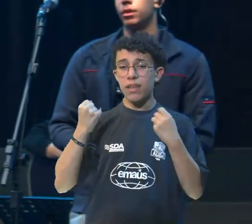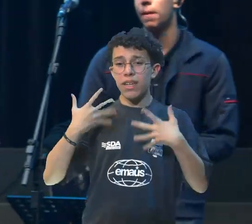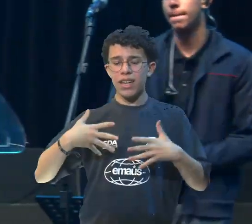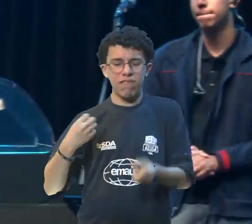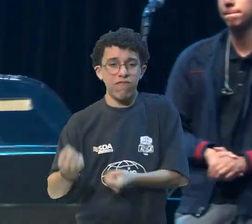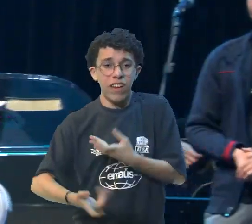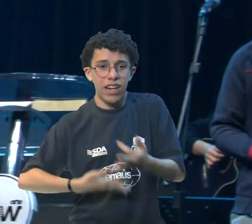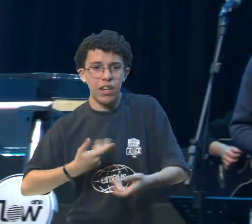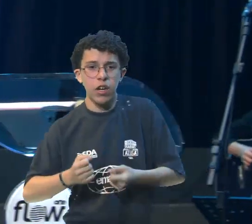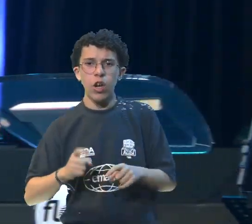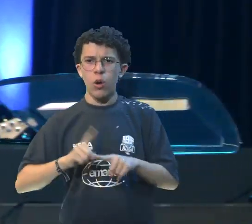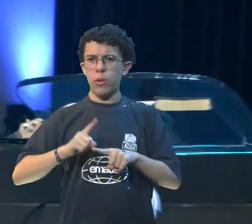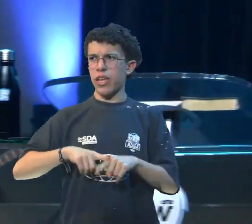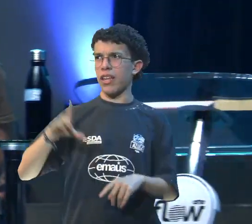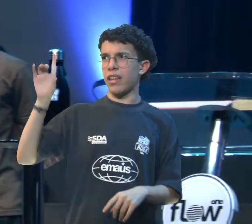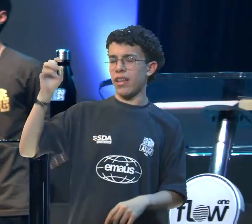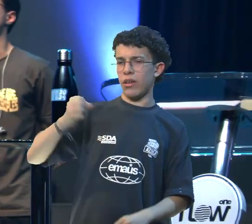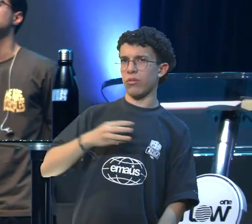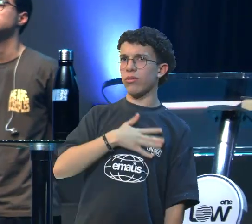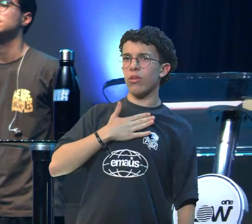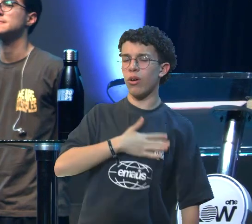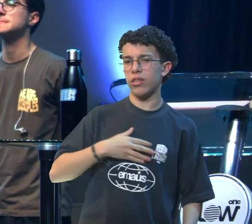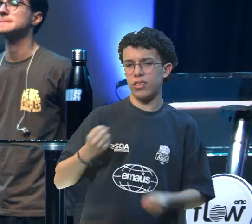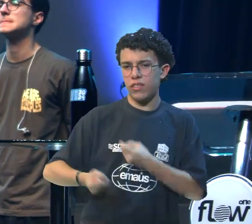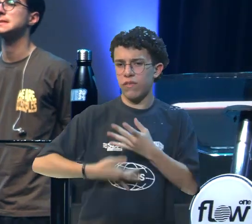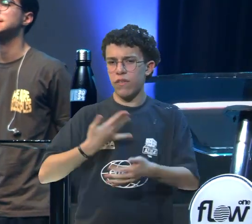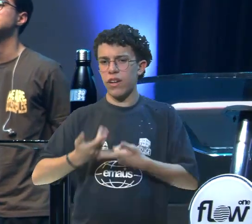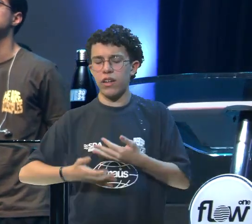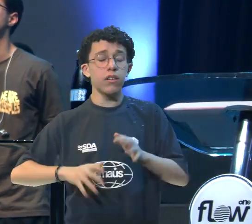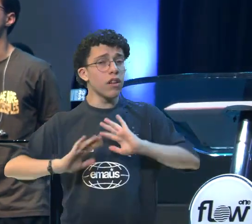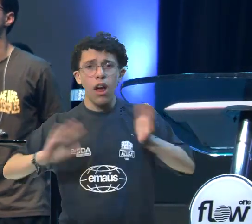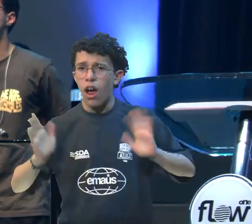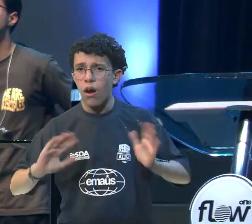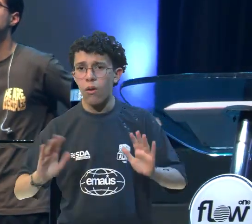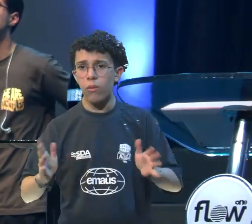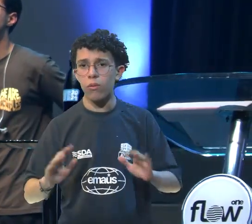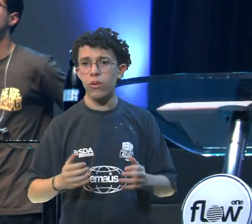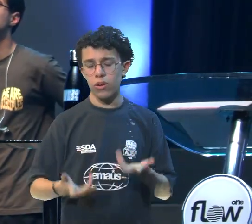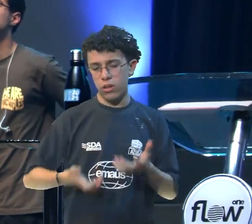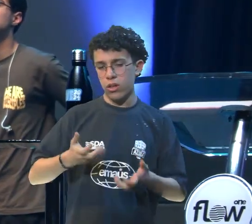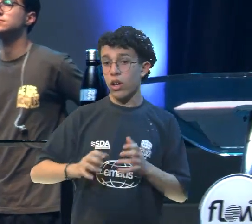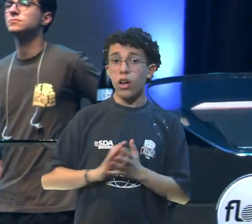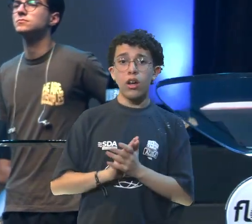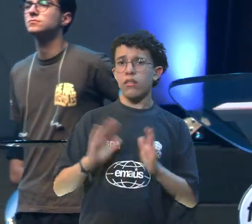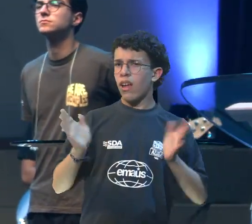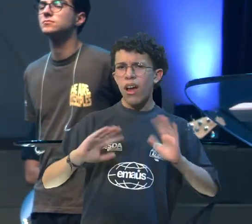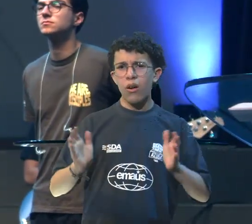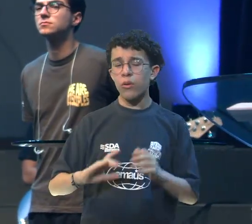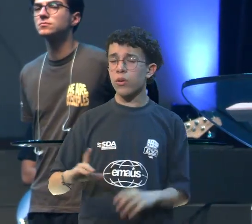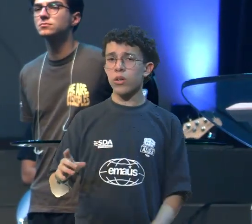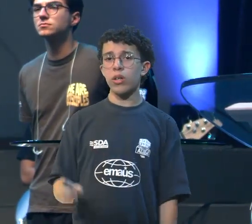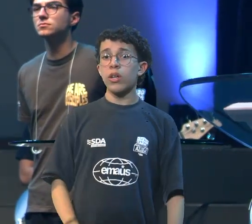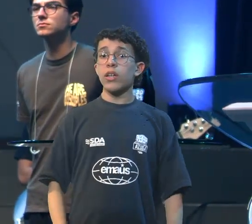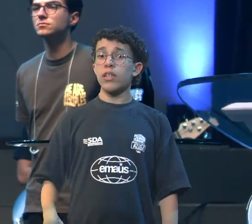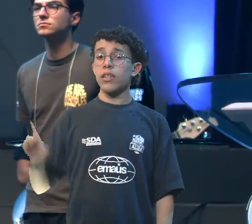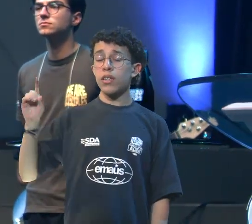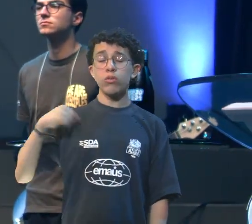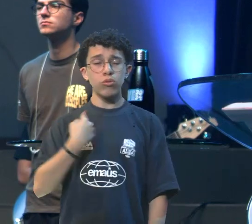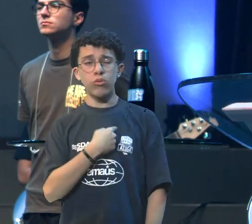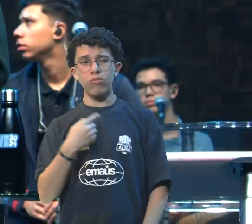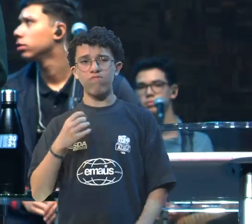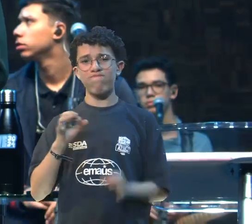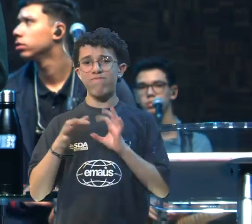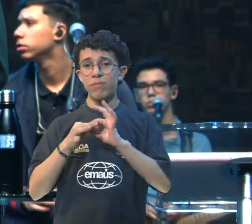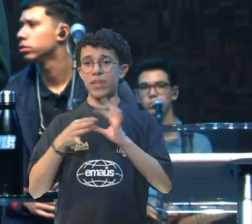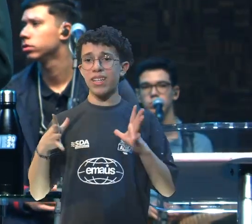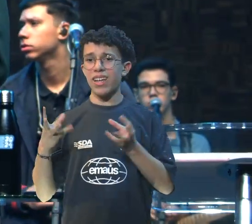tostar você no inferno com o diabo, não. Ele te dá liberdade. Você quer ir para uma vida sem Deus? Ok, está aqui